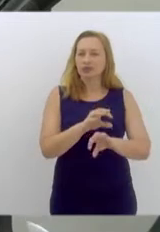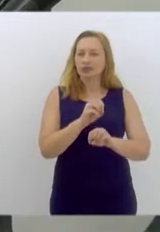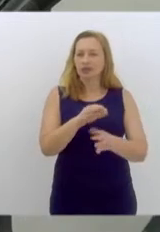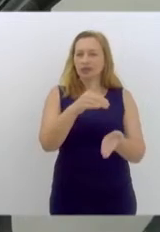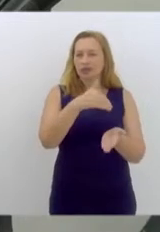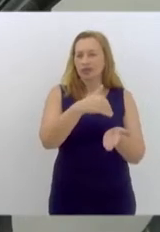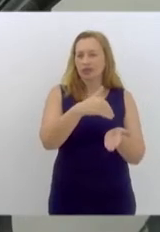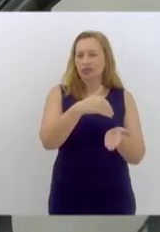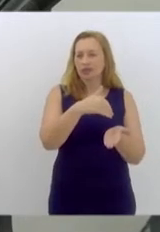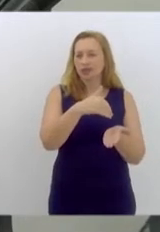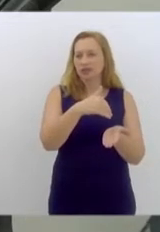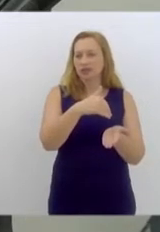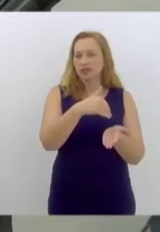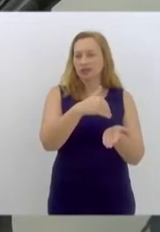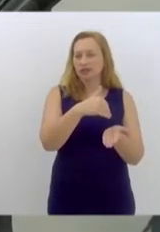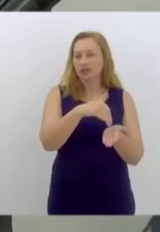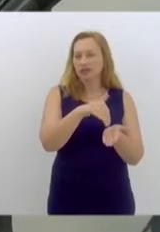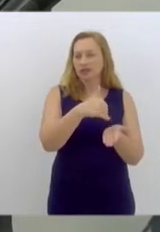mesa,